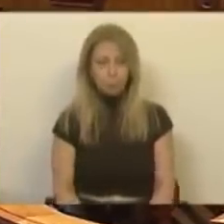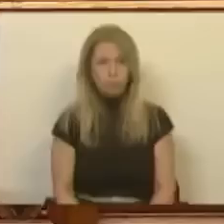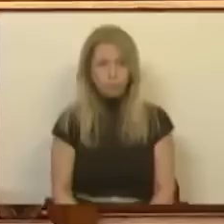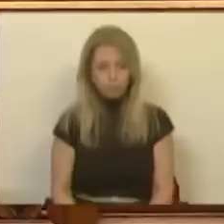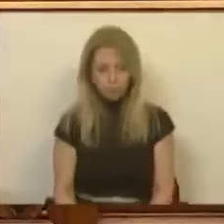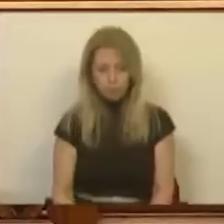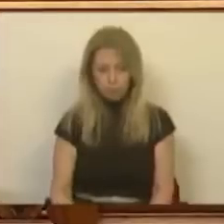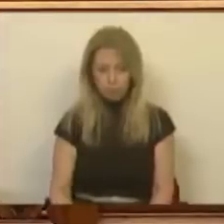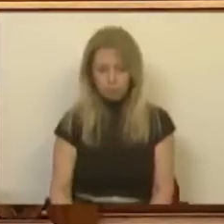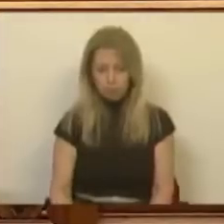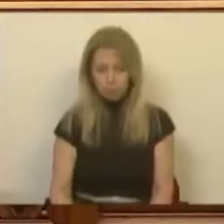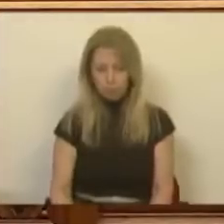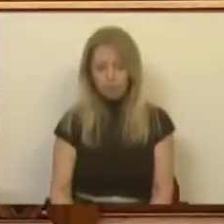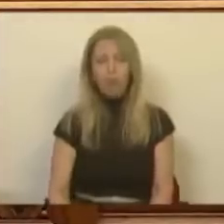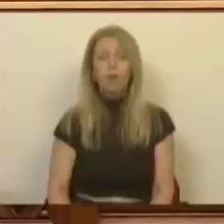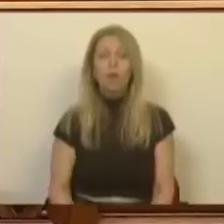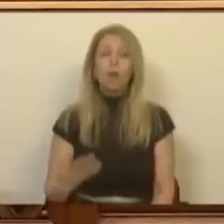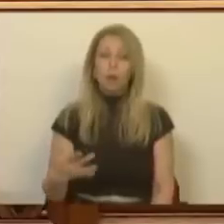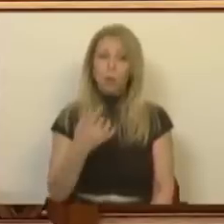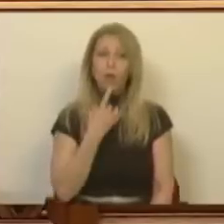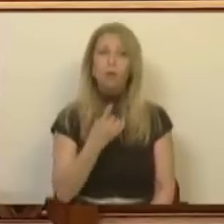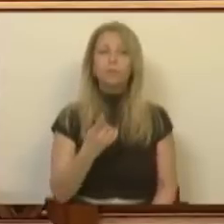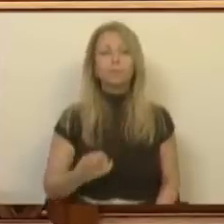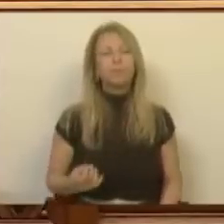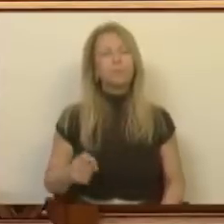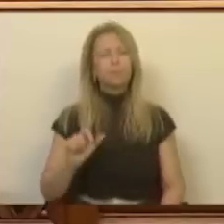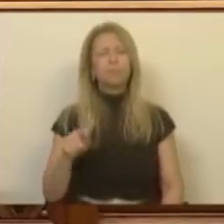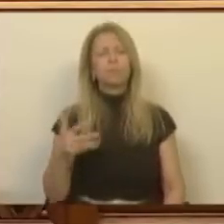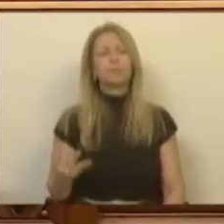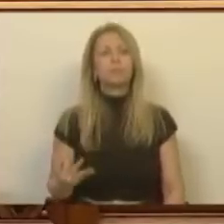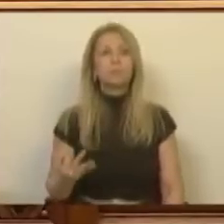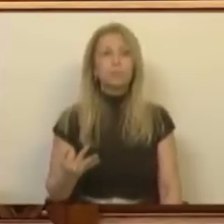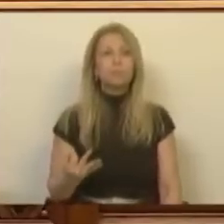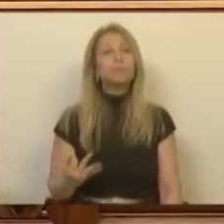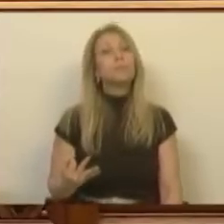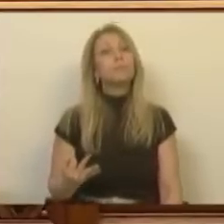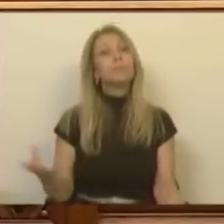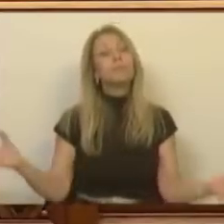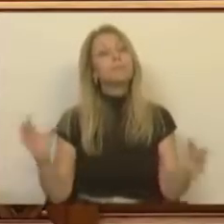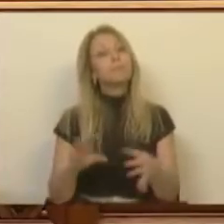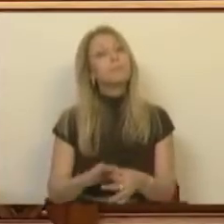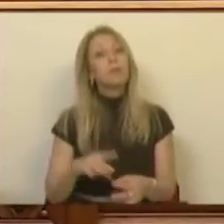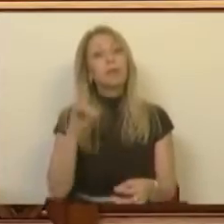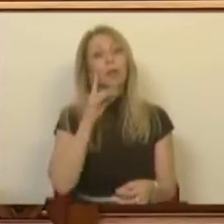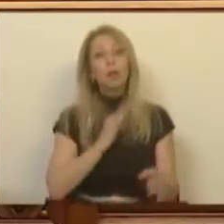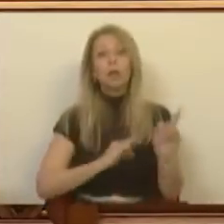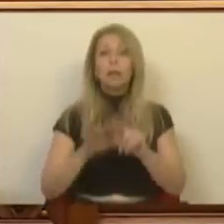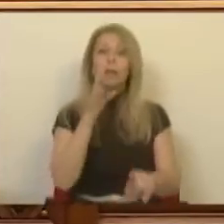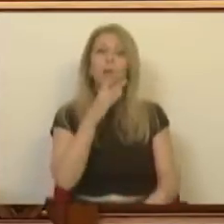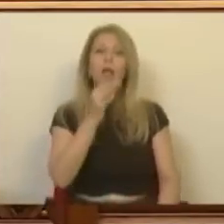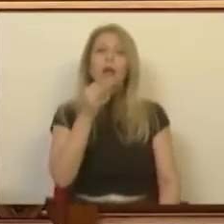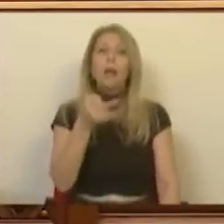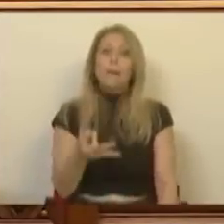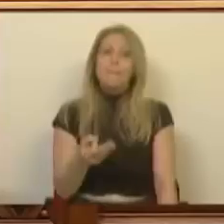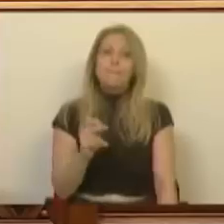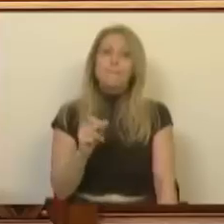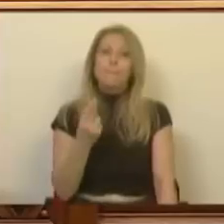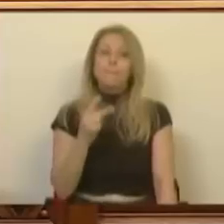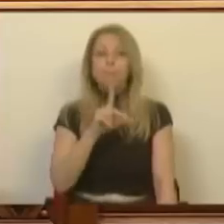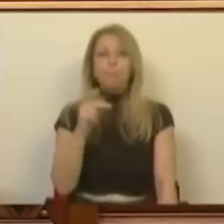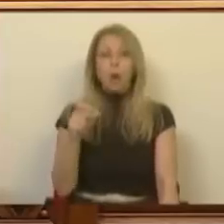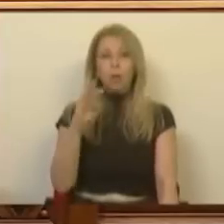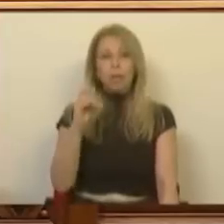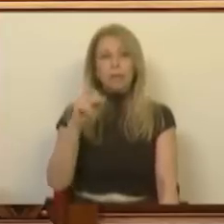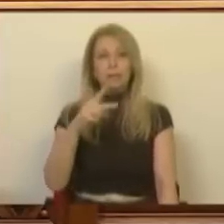passamos agora as questões a serem colocadas pelo PCP e para o efeito tem a palavra ao senhor deputada Paula Santos